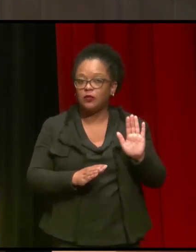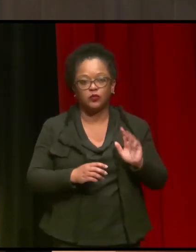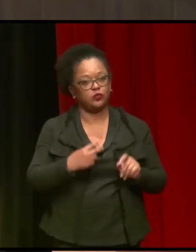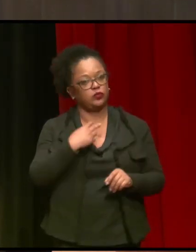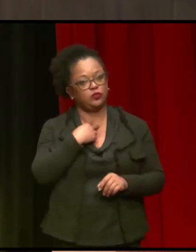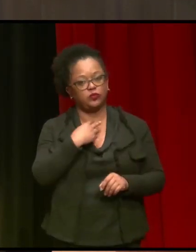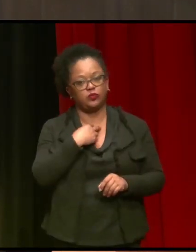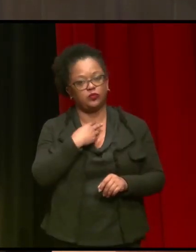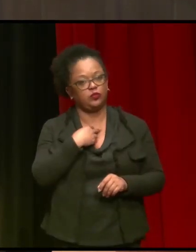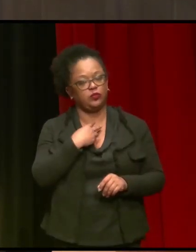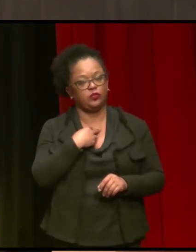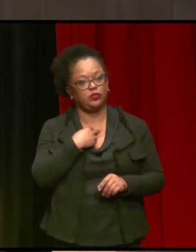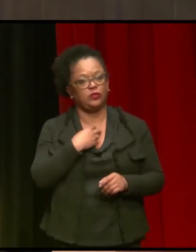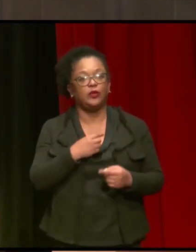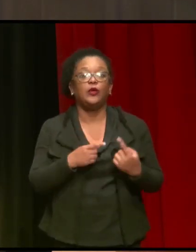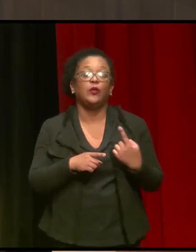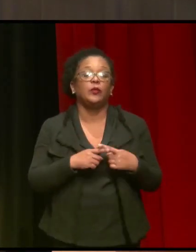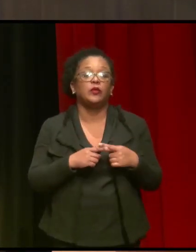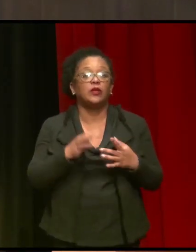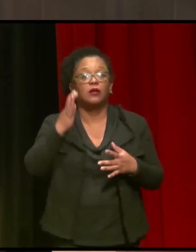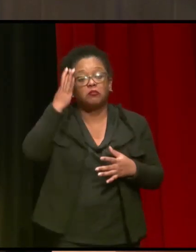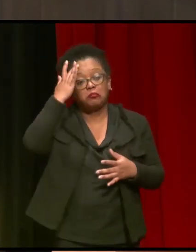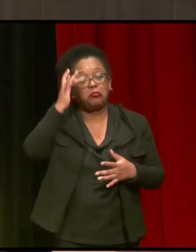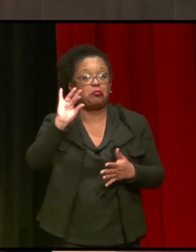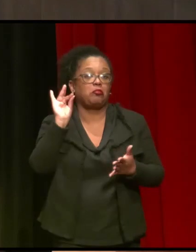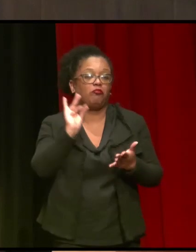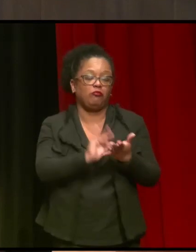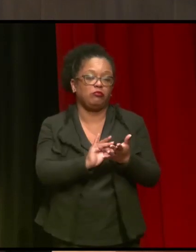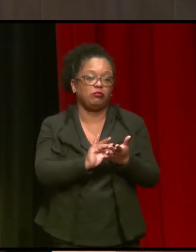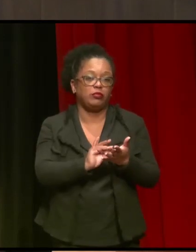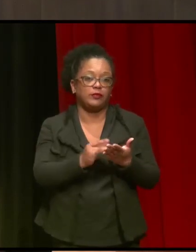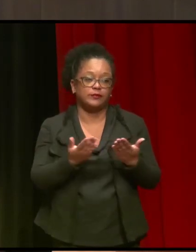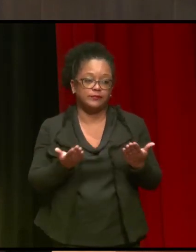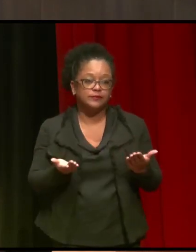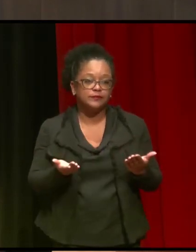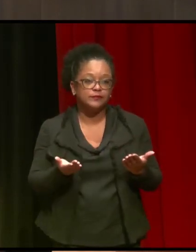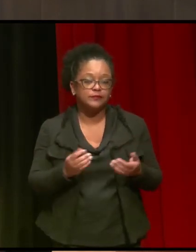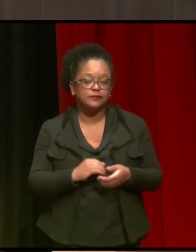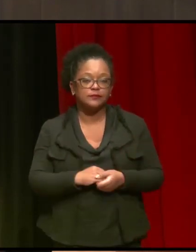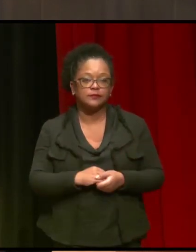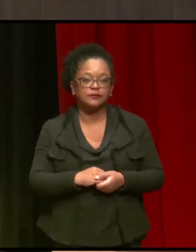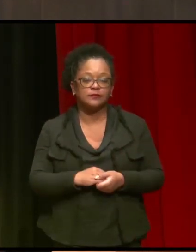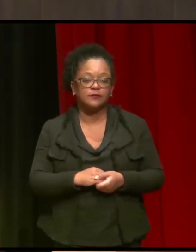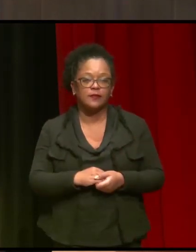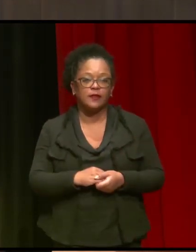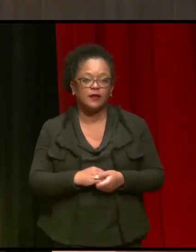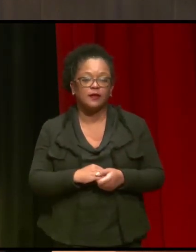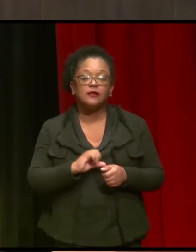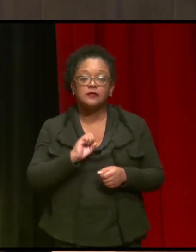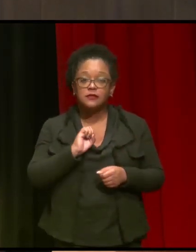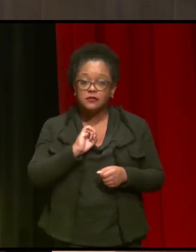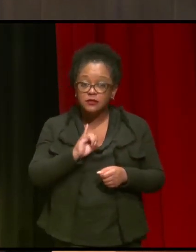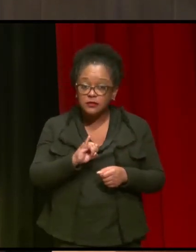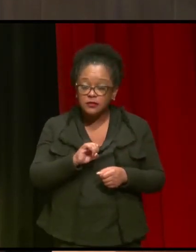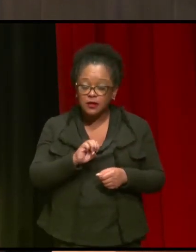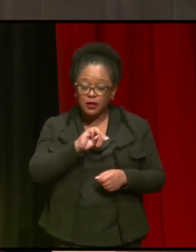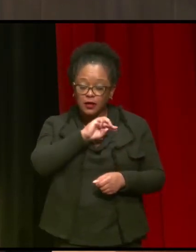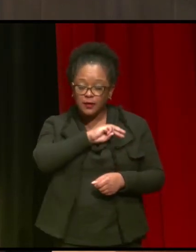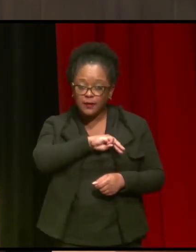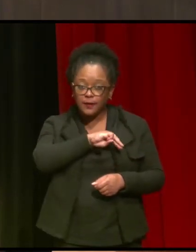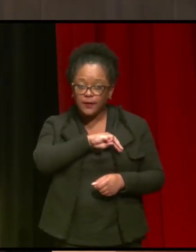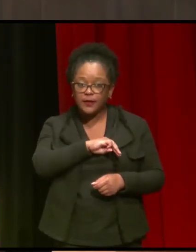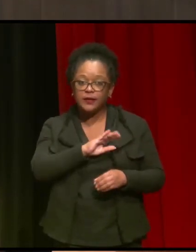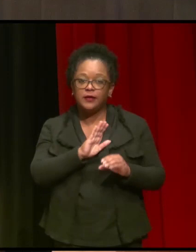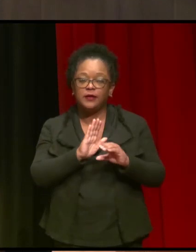não pode falar sobre isso porque você não sabe. Tá? Então, se você olhar o texto de Mateus 4,